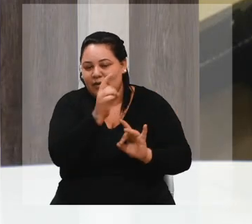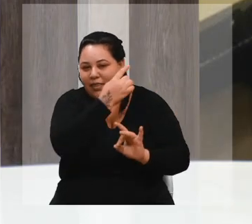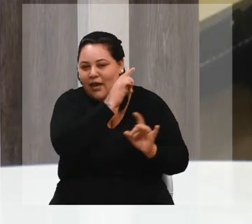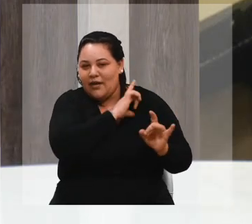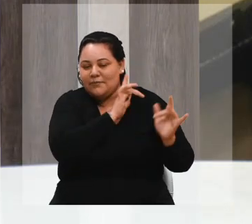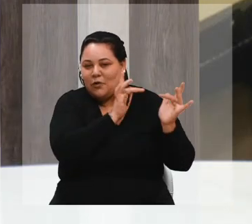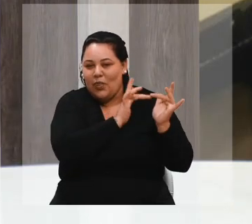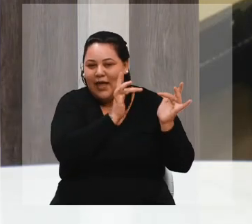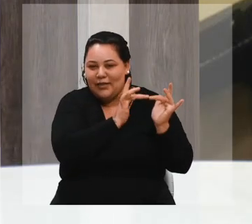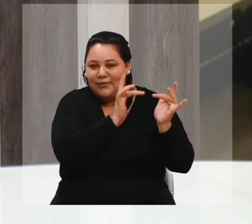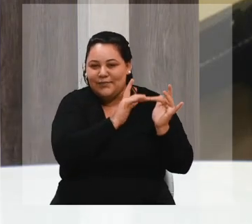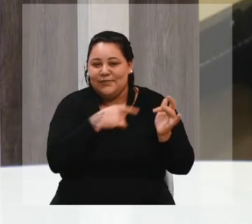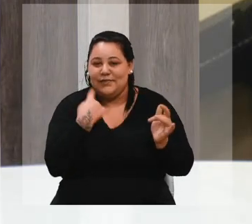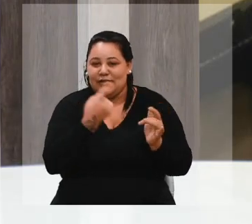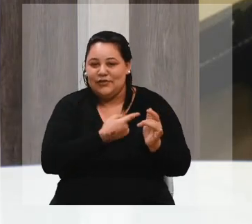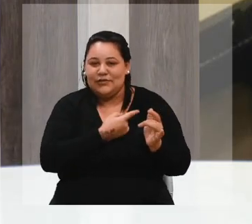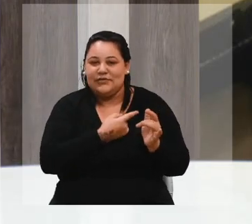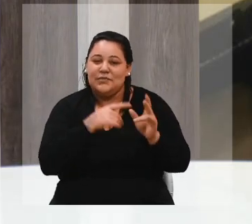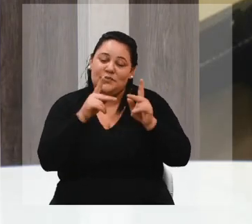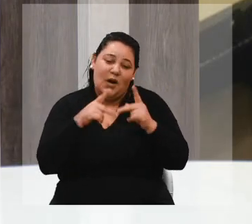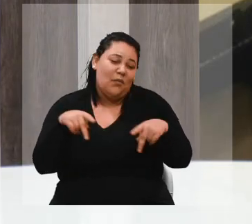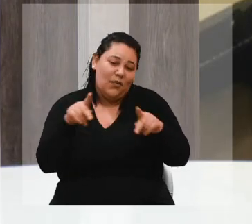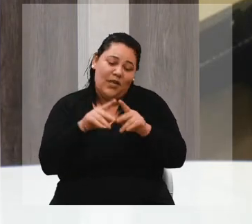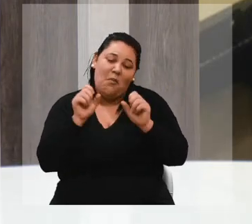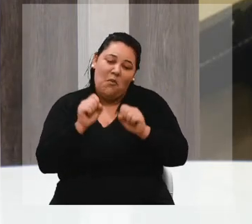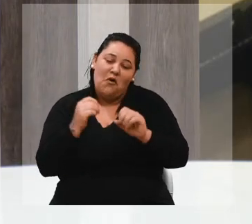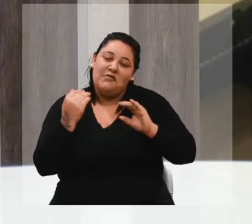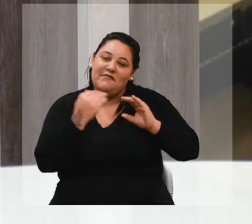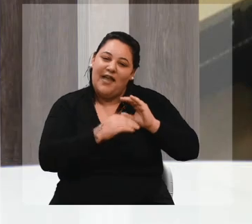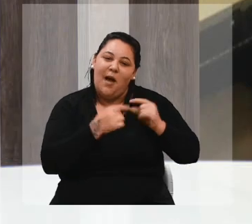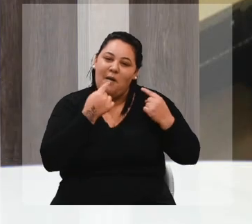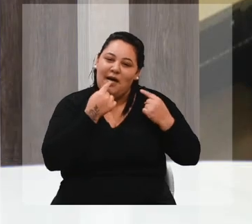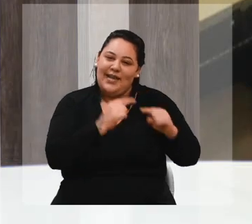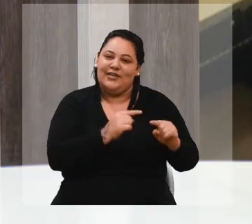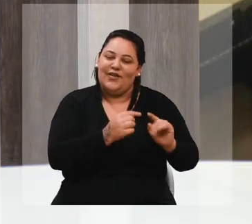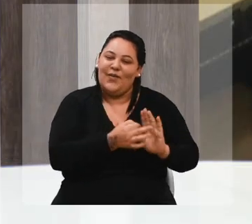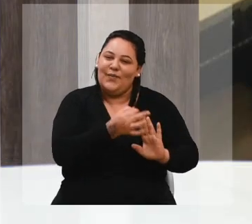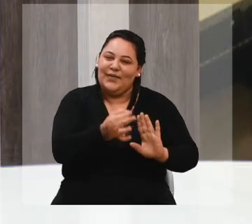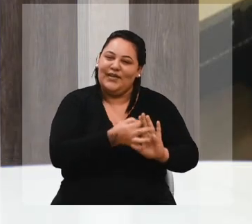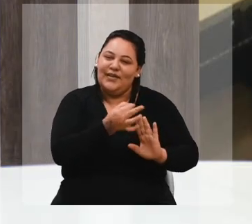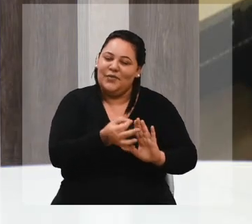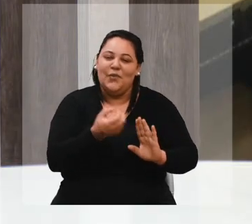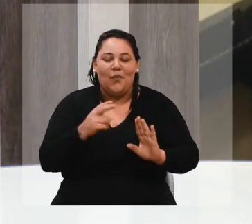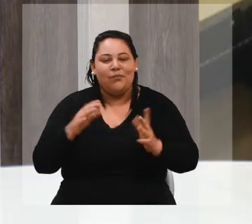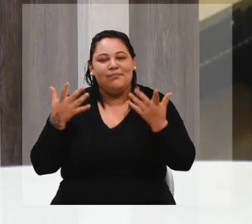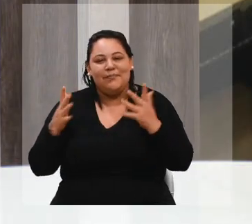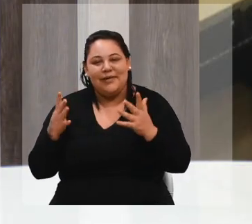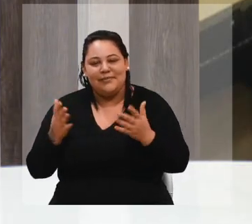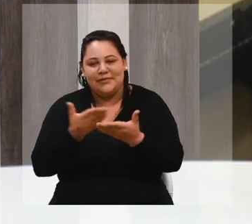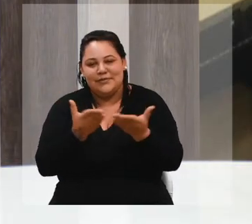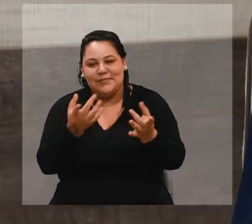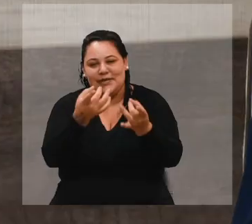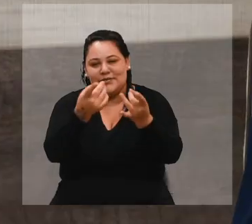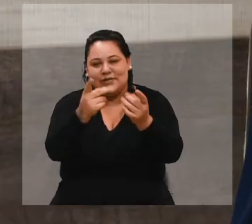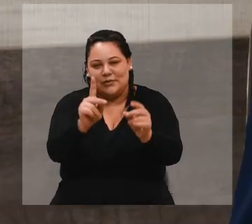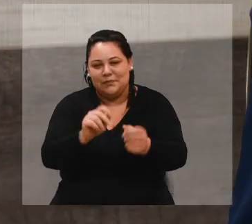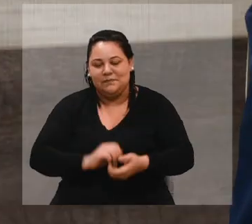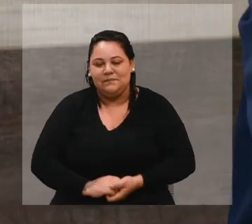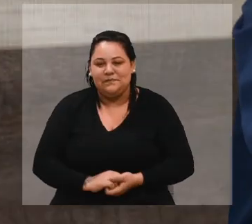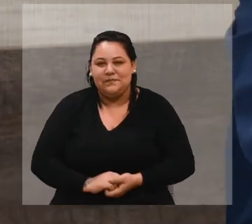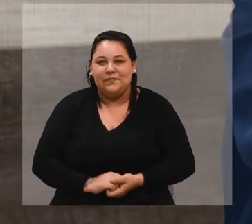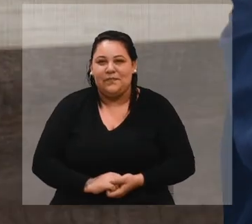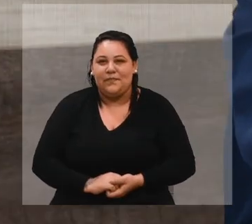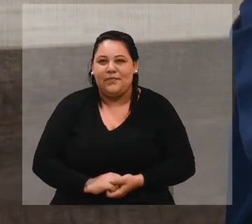seus contatos para que a nossa audiência possa lhe enviar críticas, sugestões ou elogios. O espaço ainda é seu.